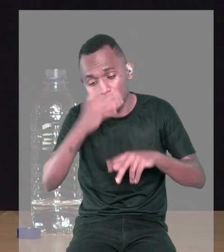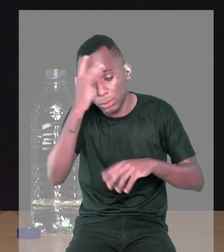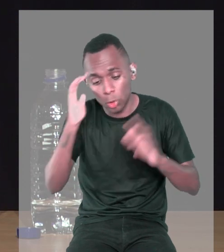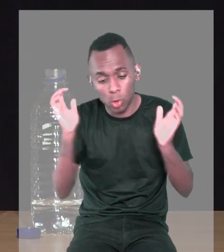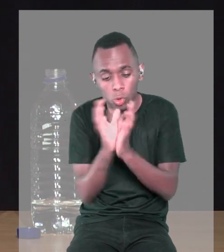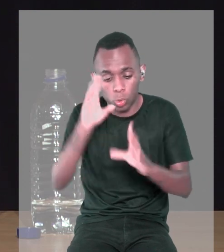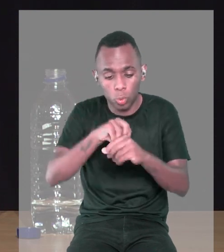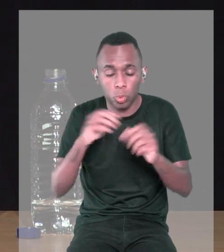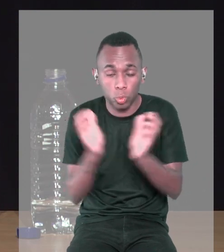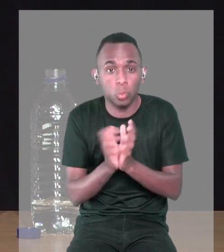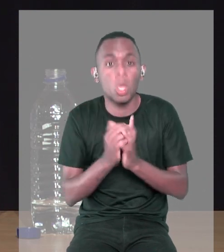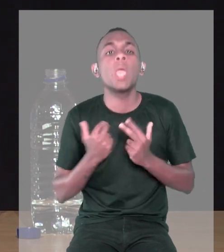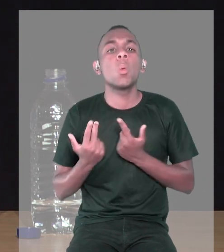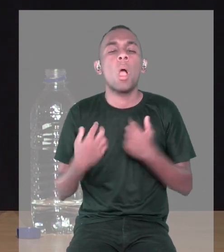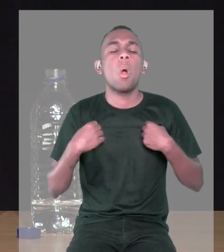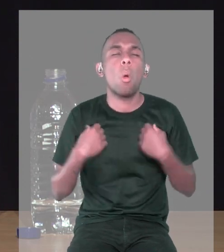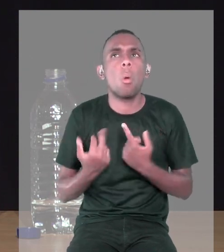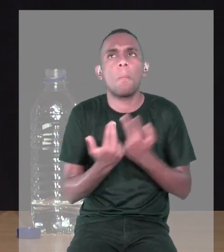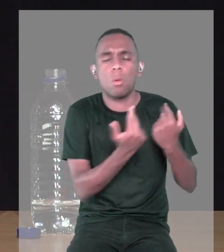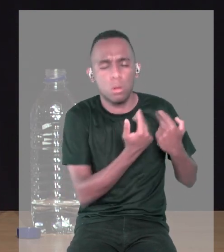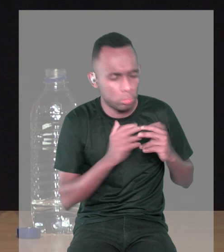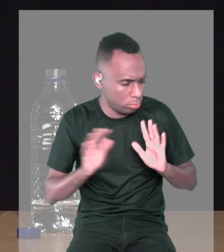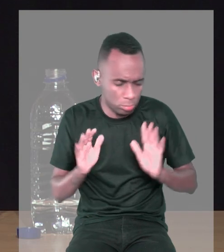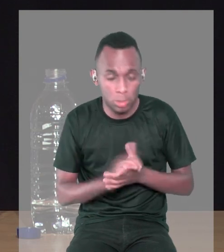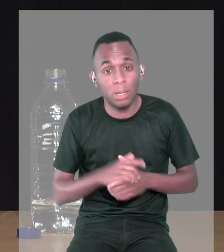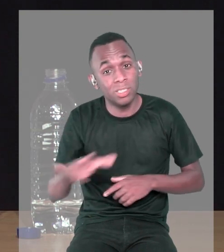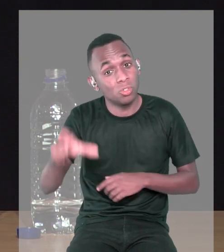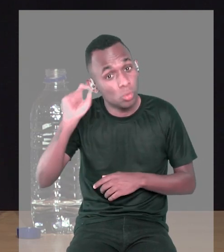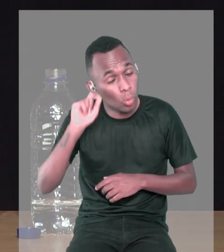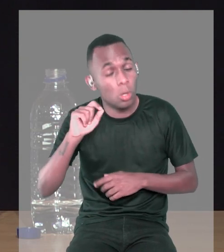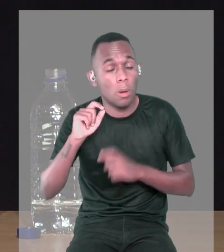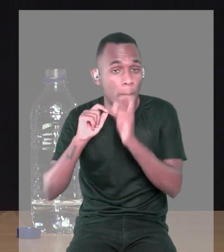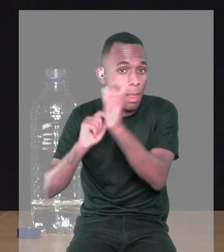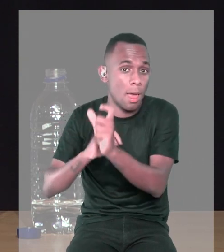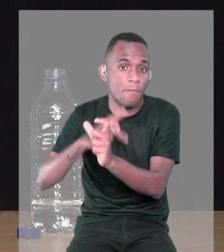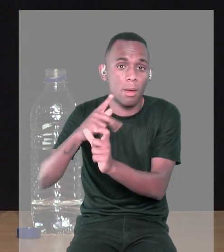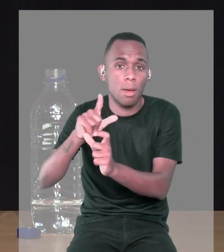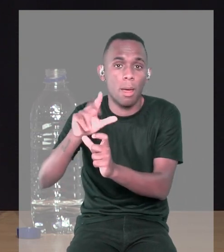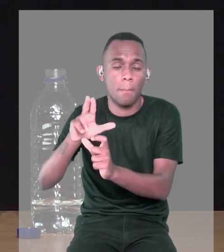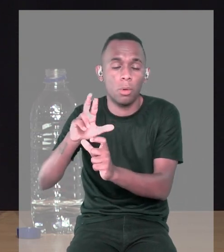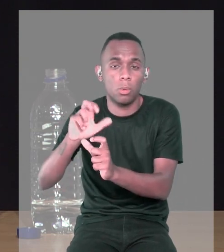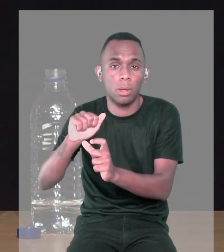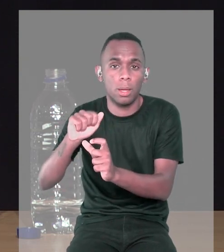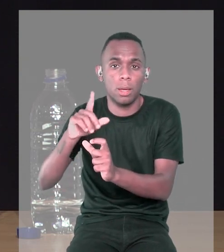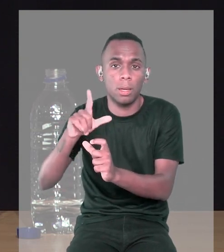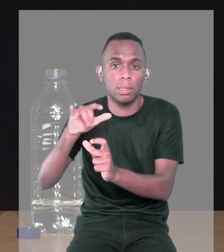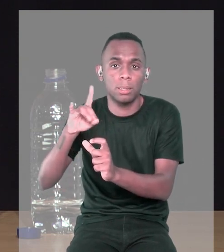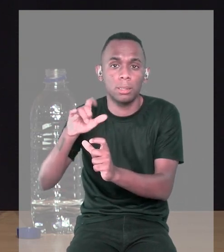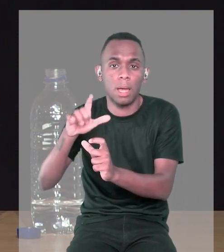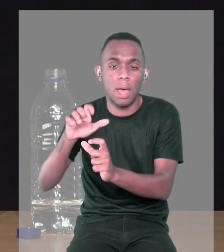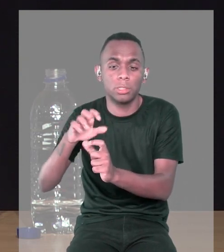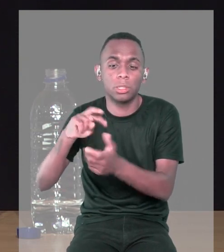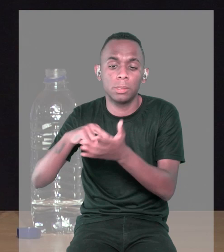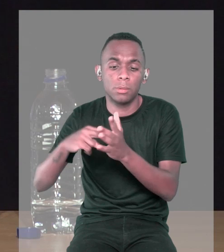falar de um estar junto e separado, de um estar, de um estar em relação que